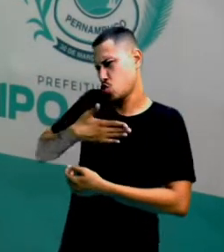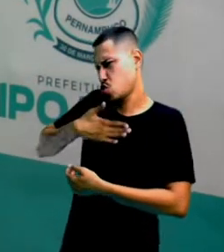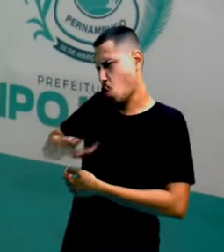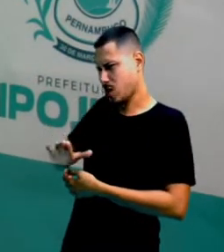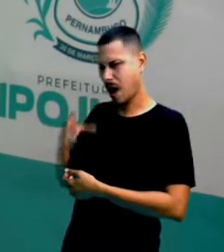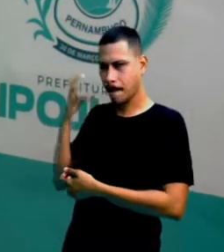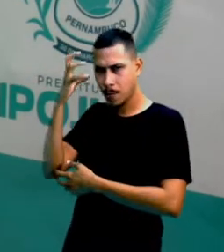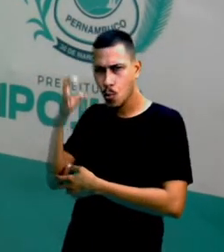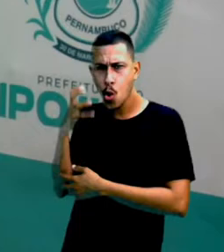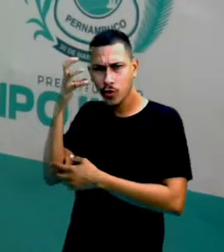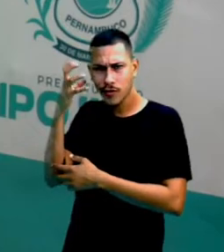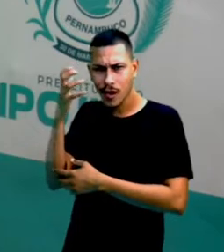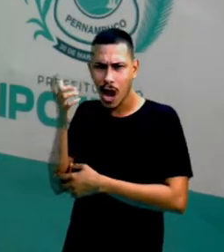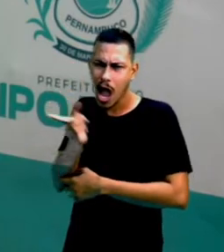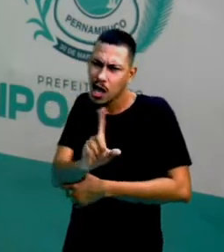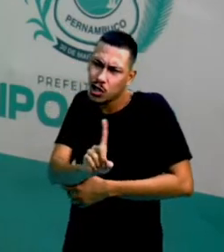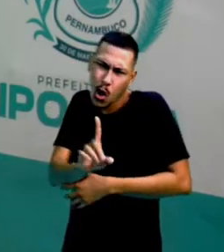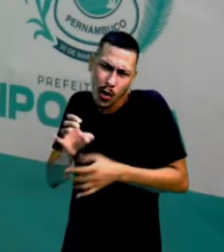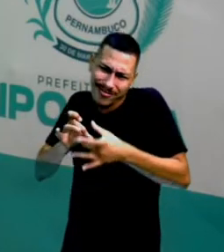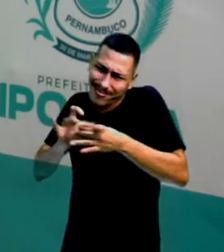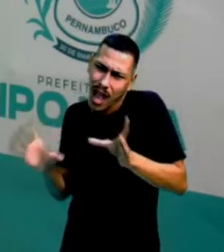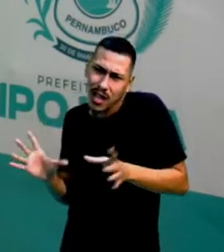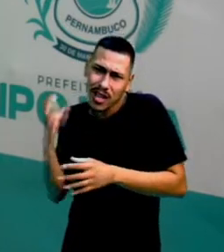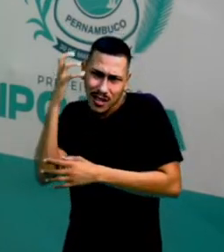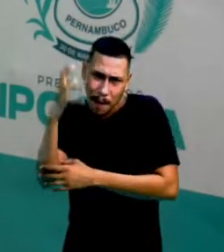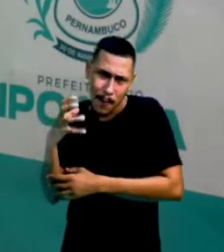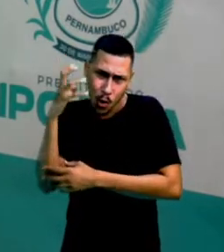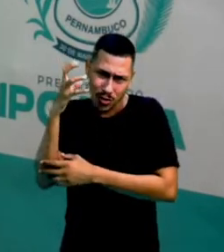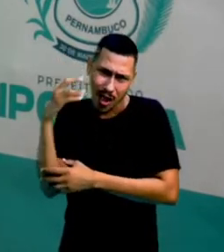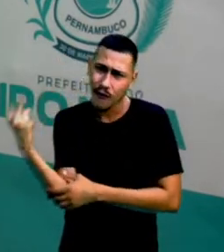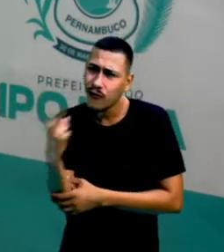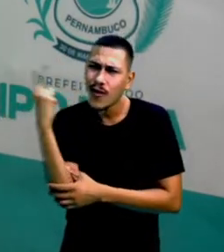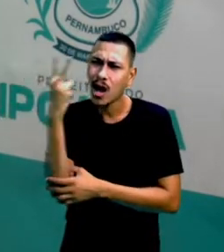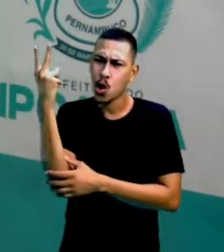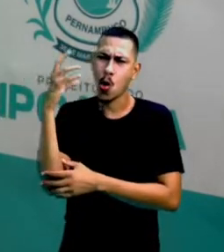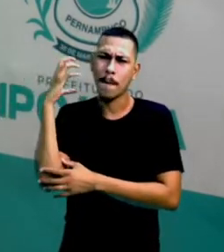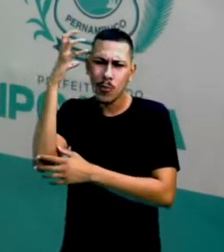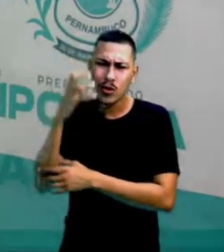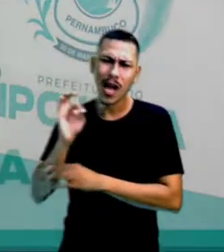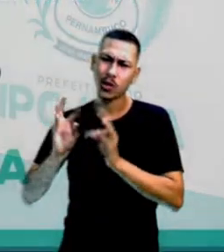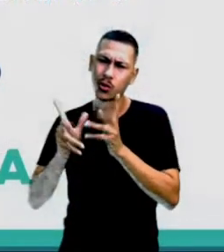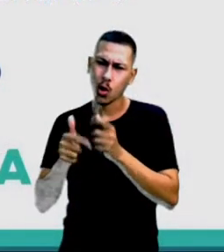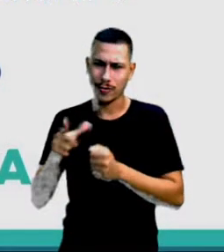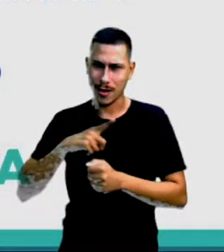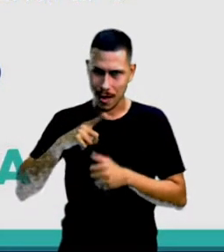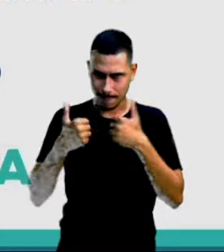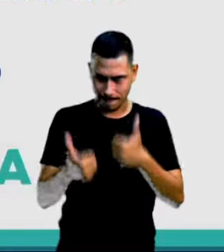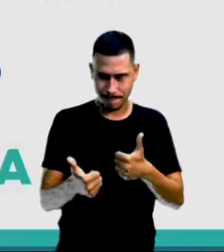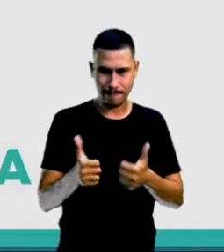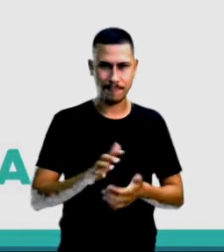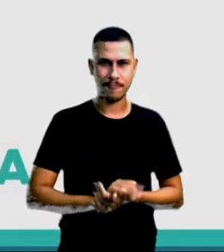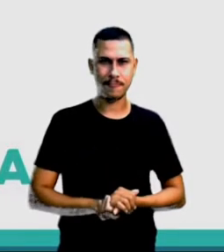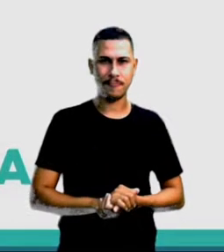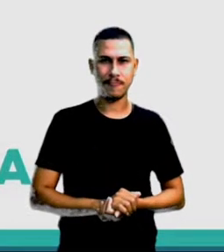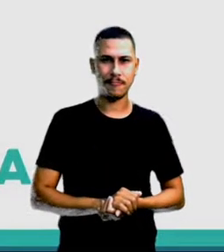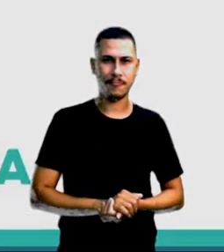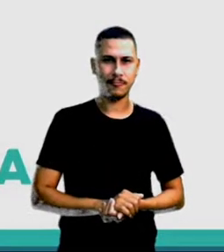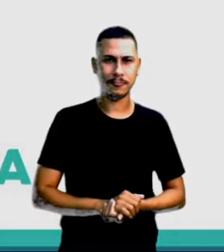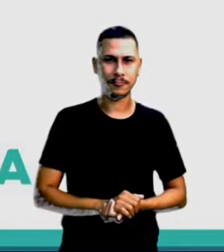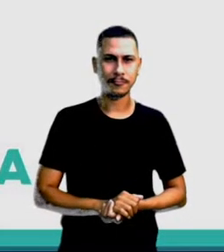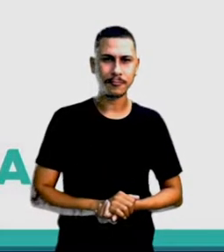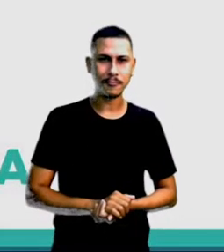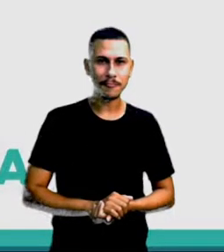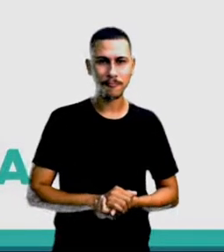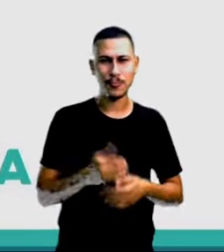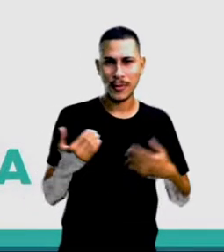música não faz com que ela deixa de ser música que ela perca o valor dela ok vamos lá Oi